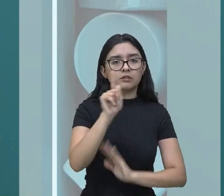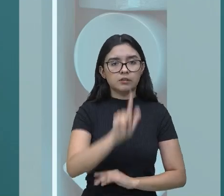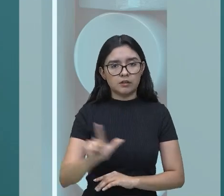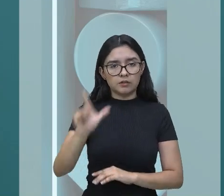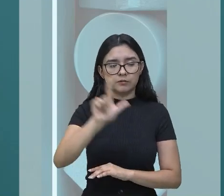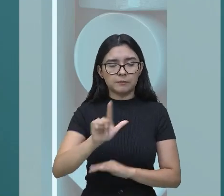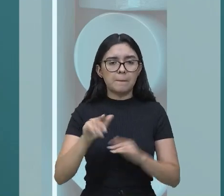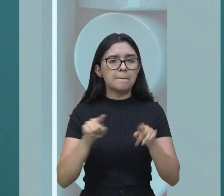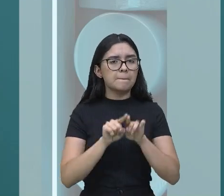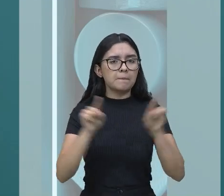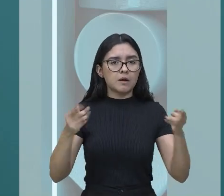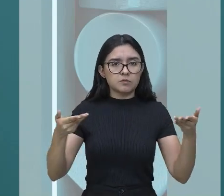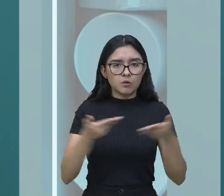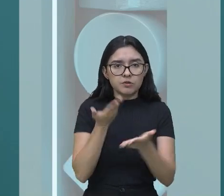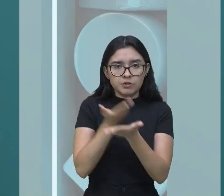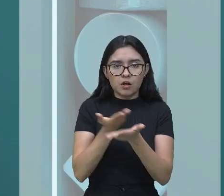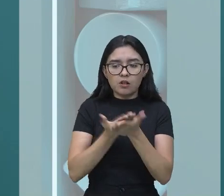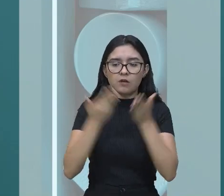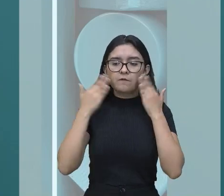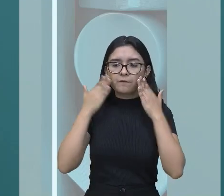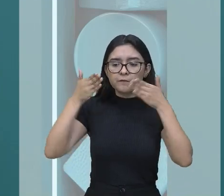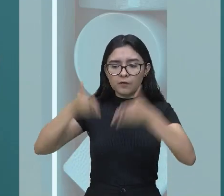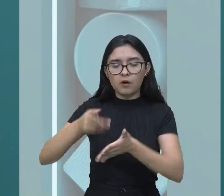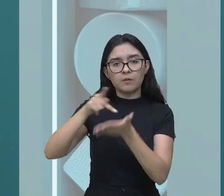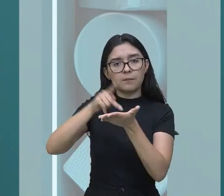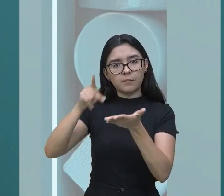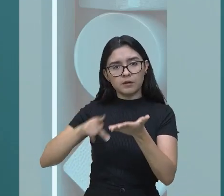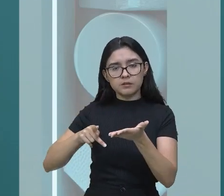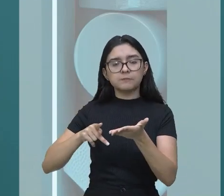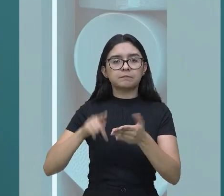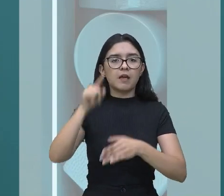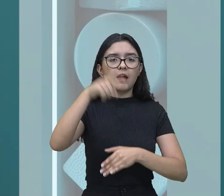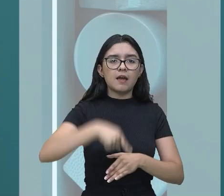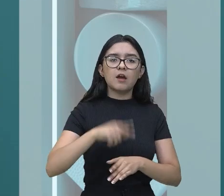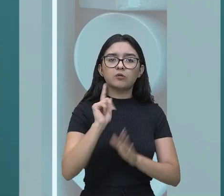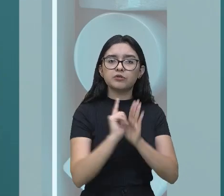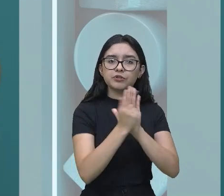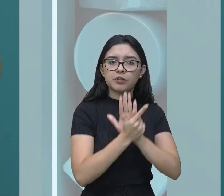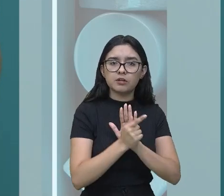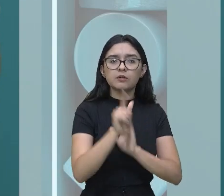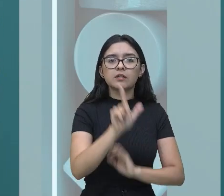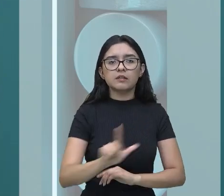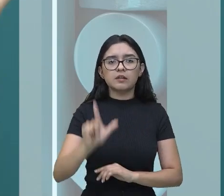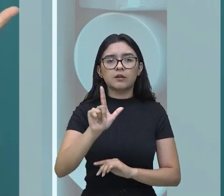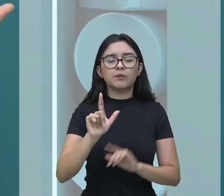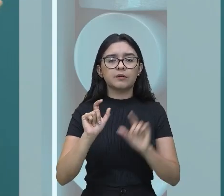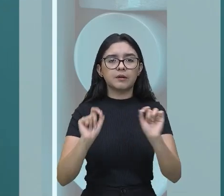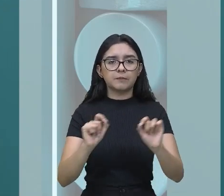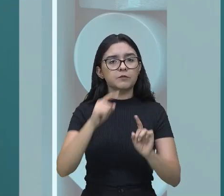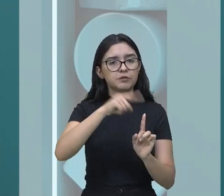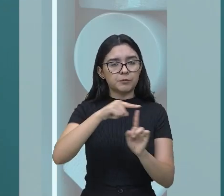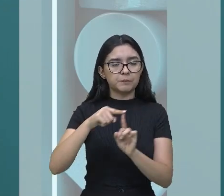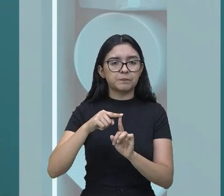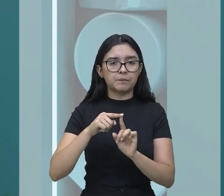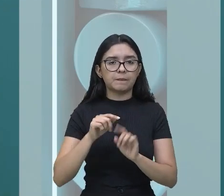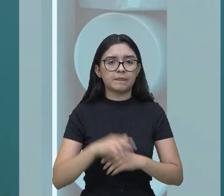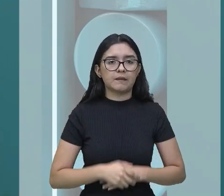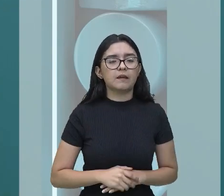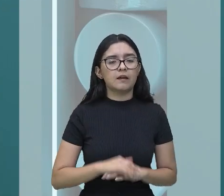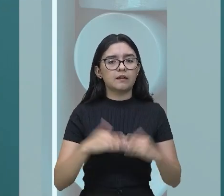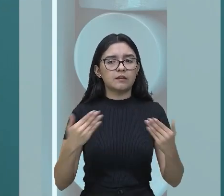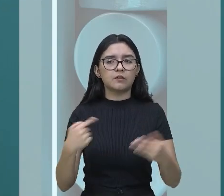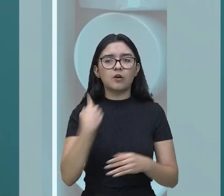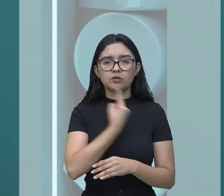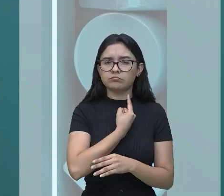vamos abordar a poesia, que certamente é o gênero literário a partir do qual ele é mais